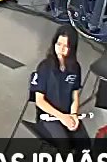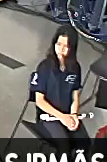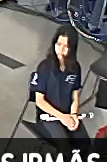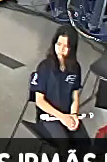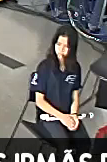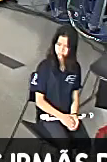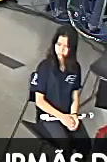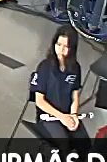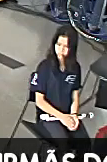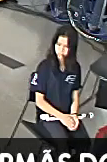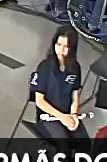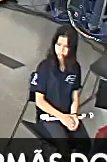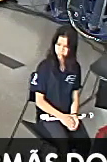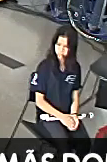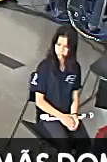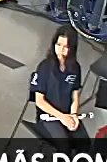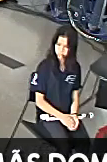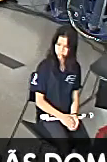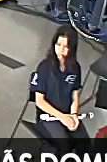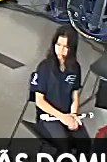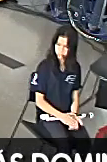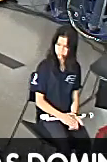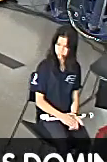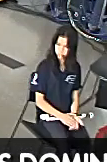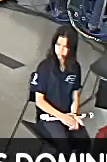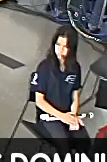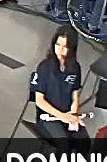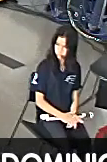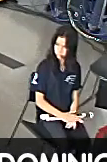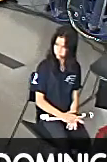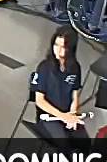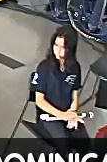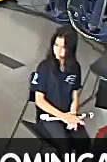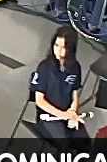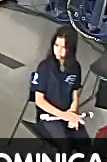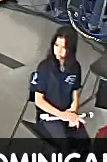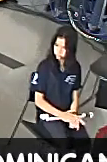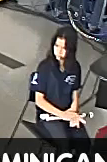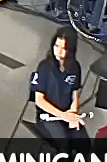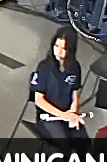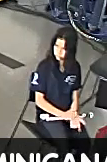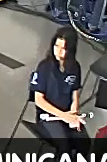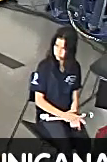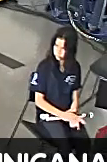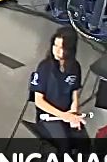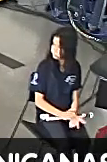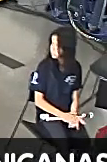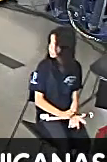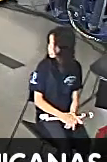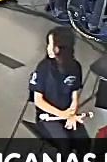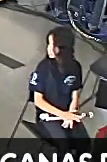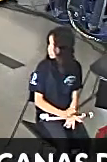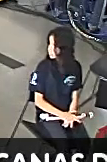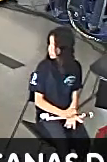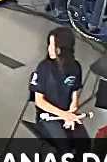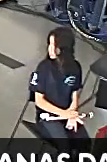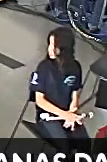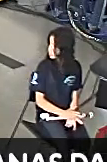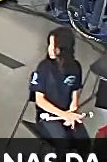irmã Maria Luísa Pires, fundadora da Congregação das Irmãs Dominicanas